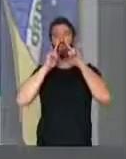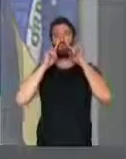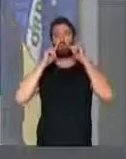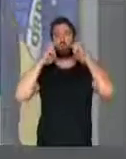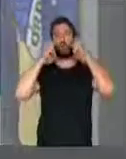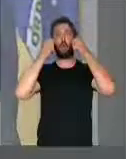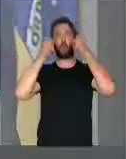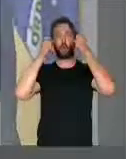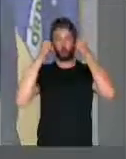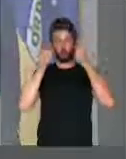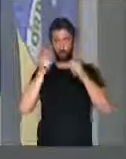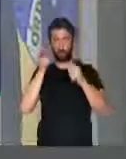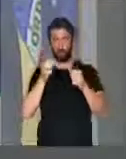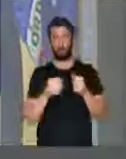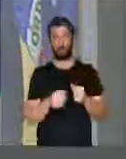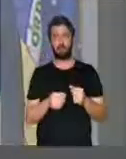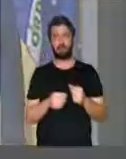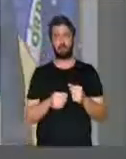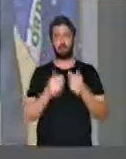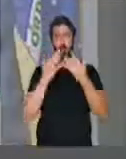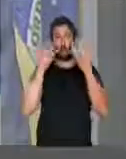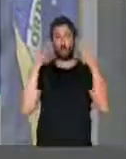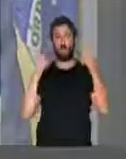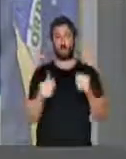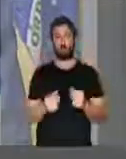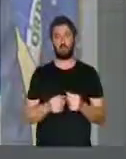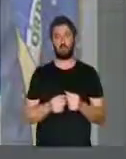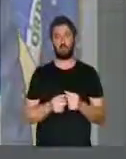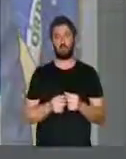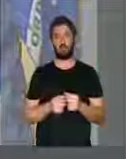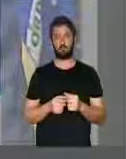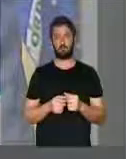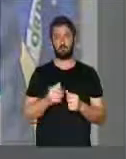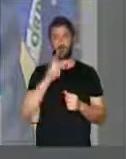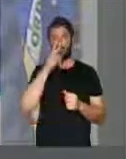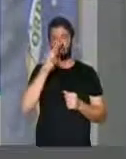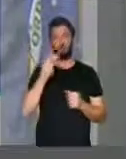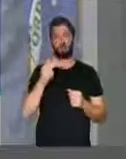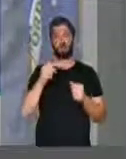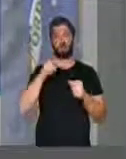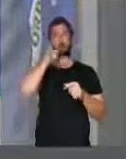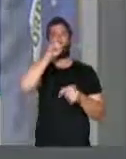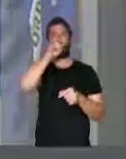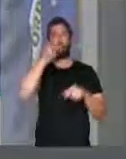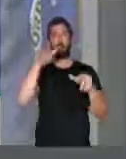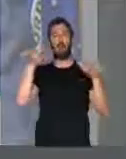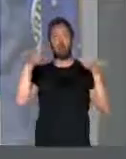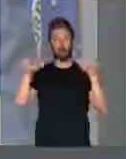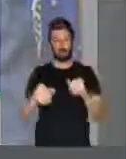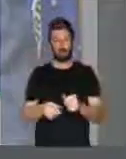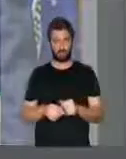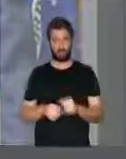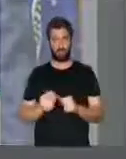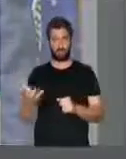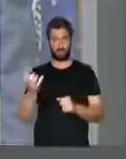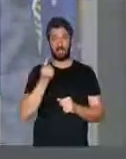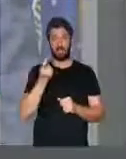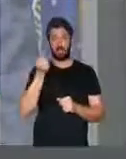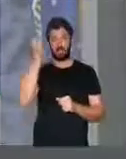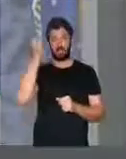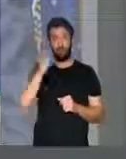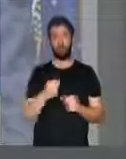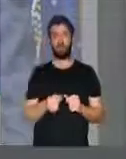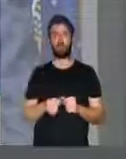bigode muito bem colorido, parecendo uma graúna, que recebe